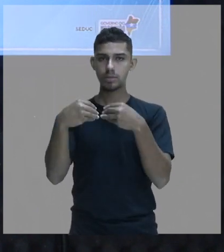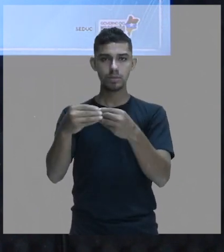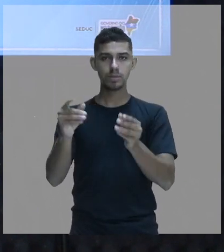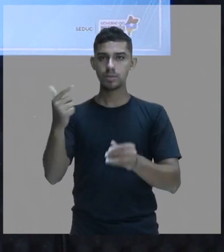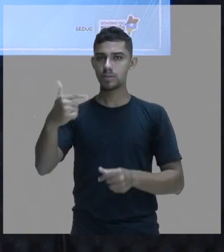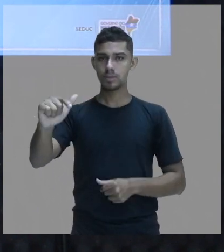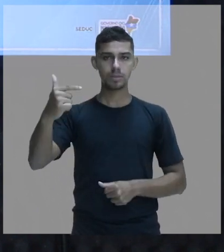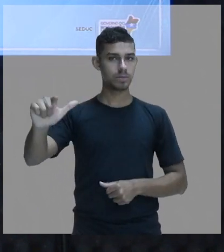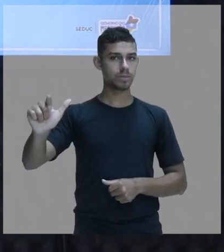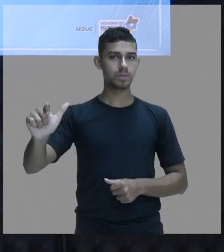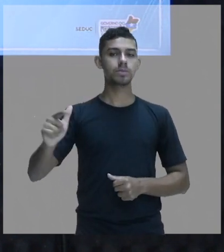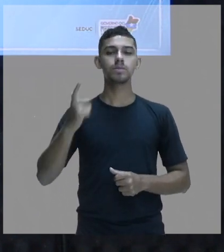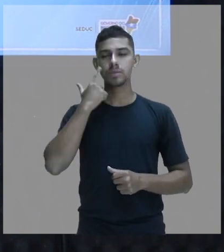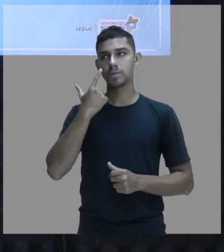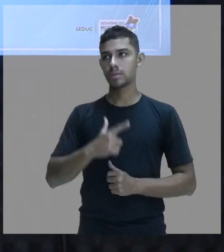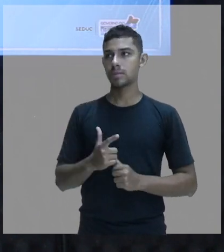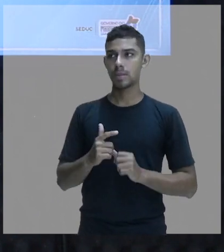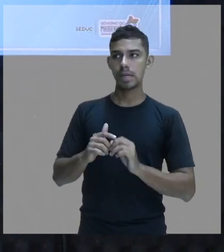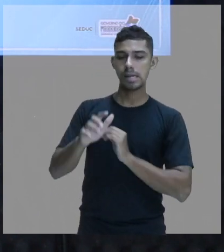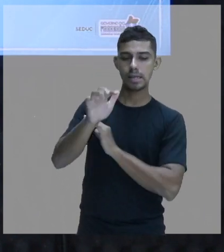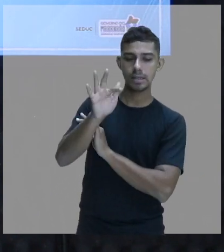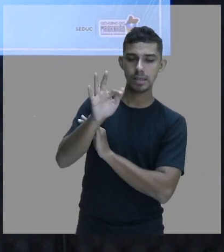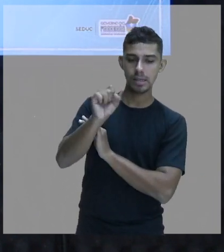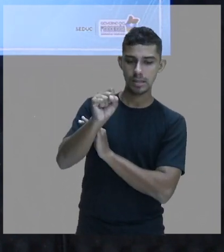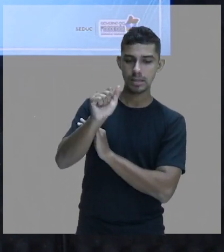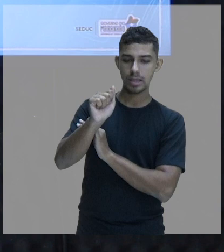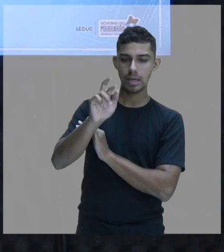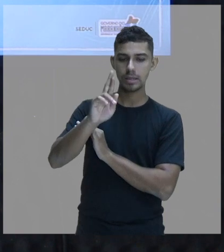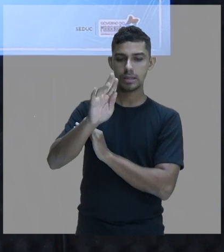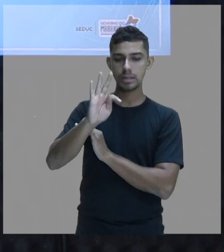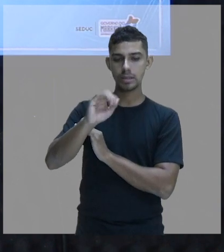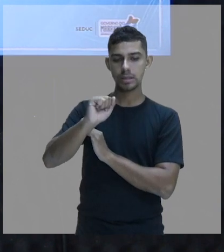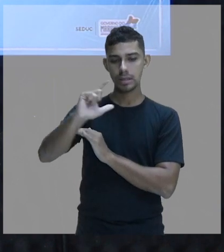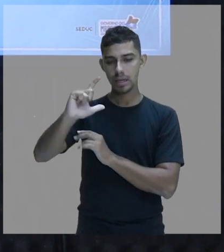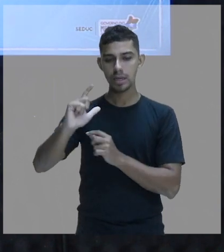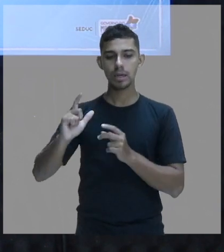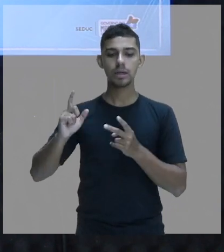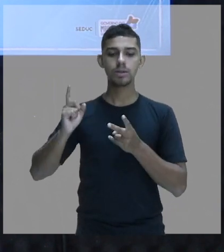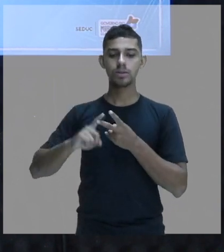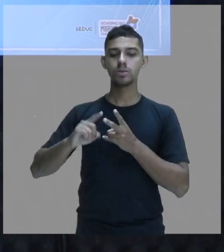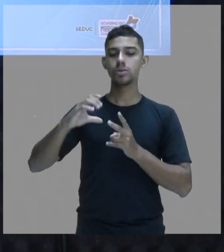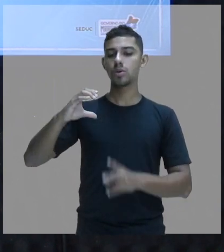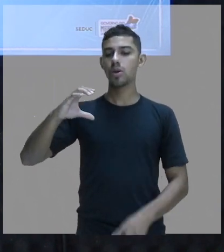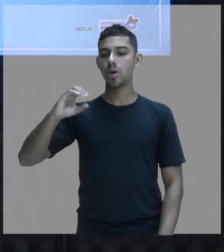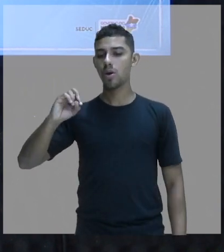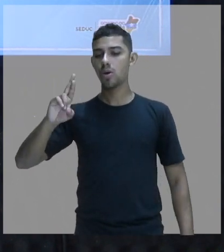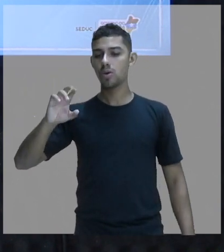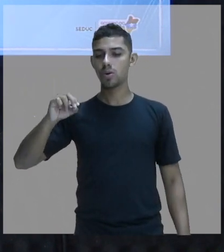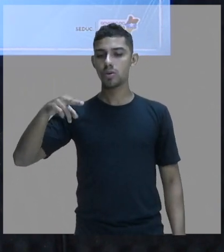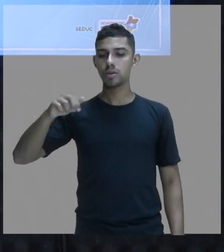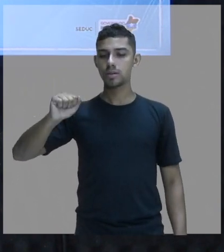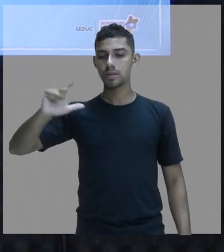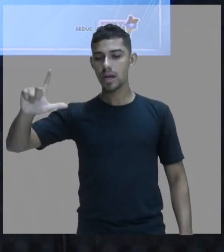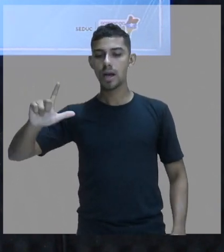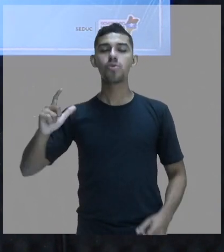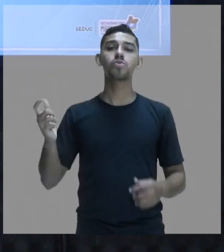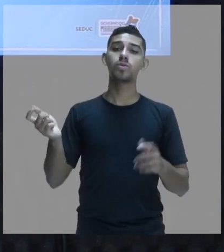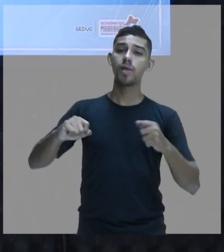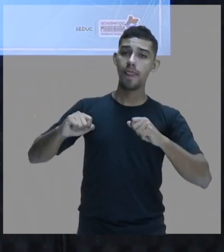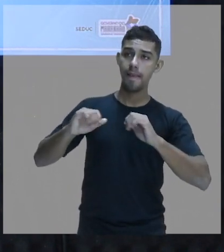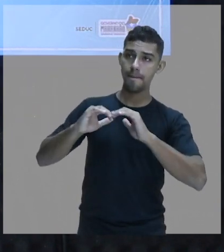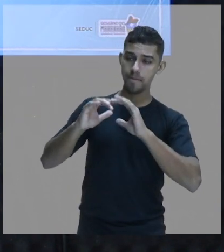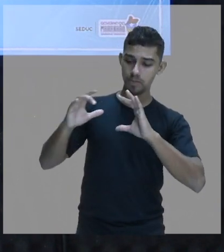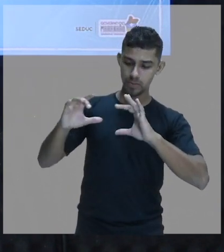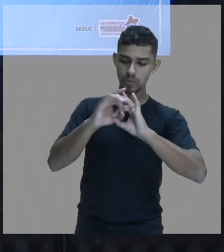inflexíveis. Está aqui a sutura sagital, a sutura lambdoide, a sutura coronal, elas são fixas, elas têm a função apenas